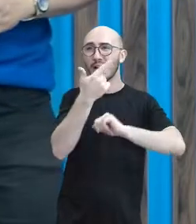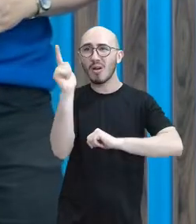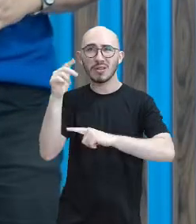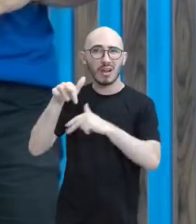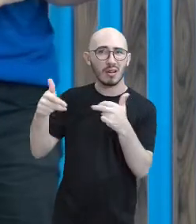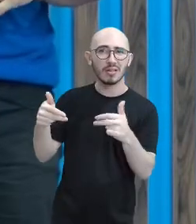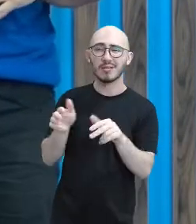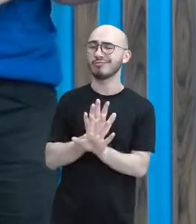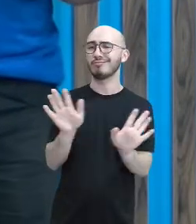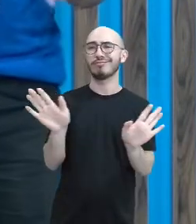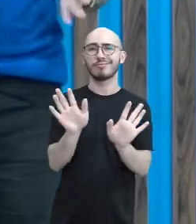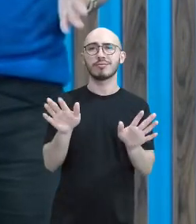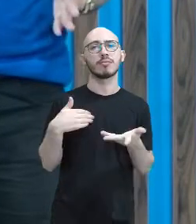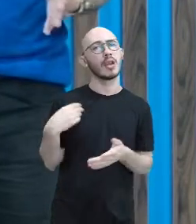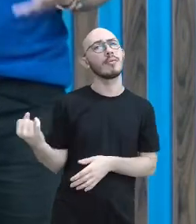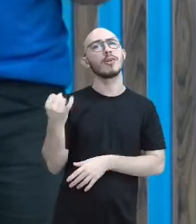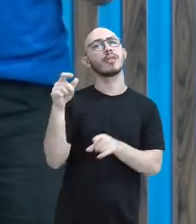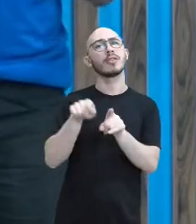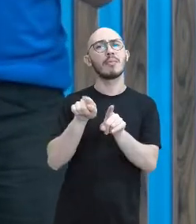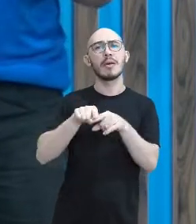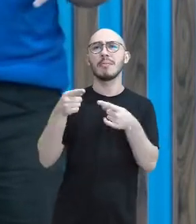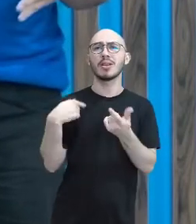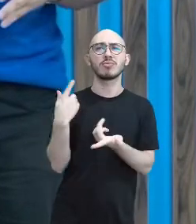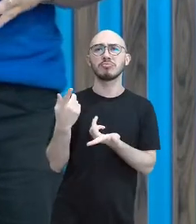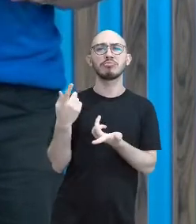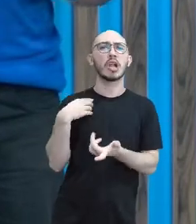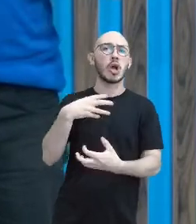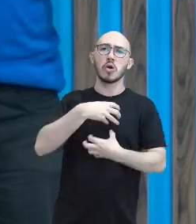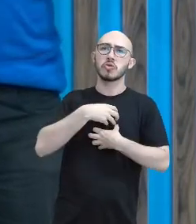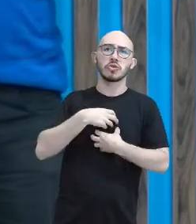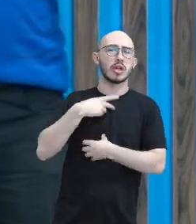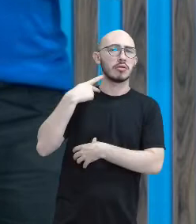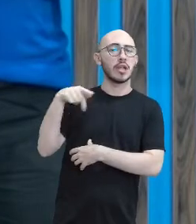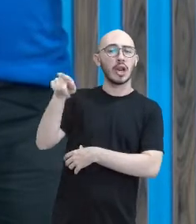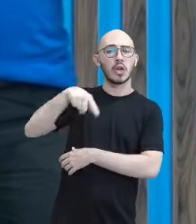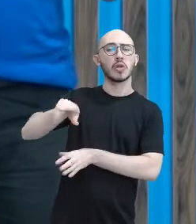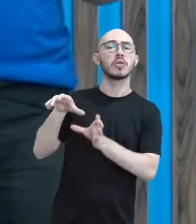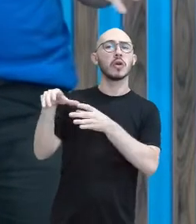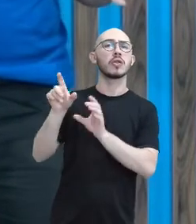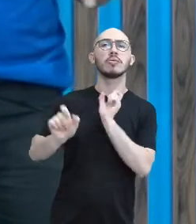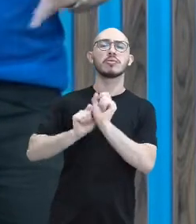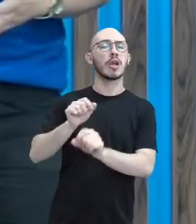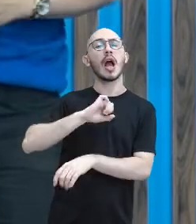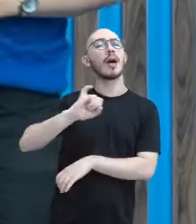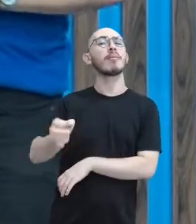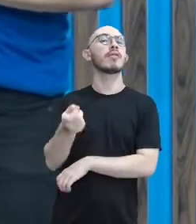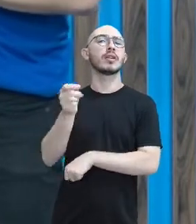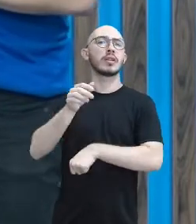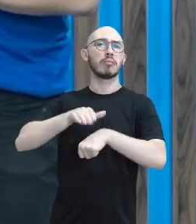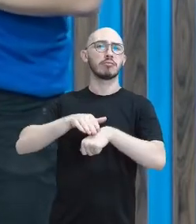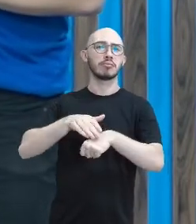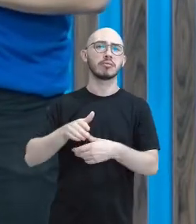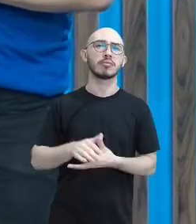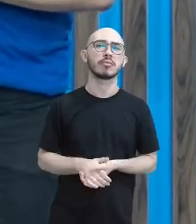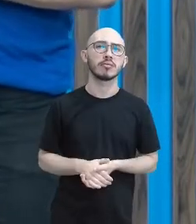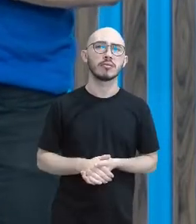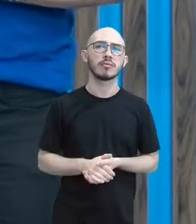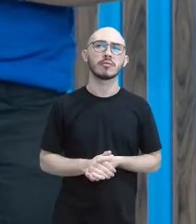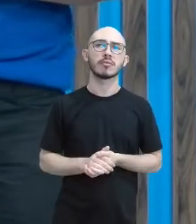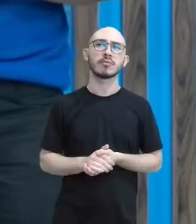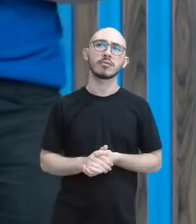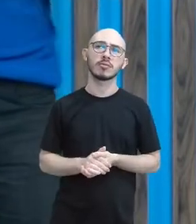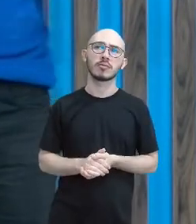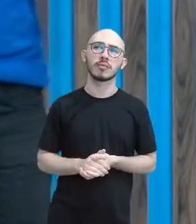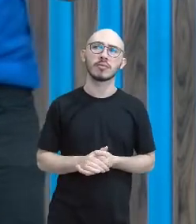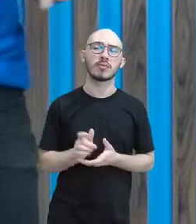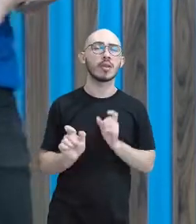coisas, que não sejam importantes, mas na vibe dele, ele tem que curtir aquilo dali, tá bom? E aí, descomercialização, ele